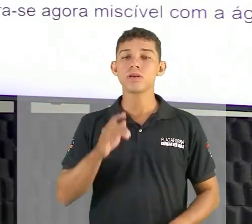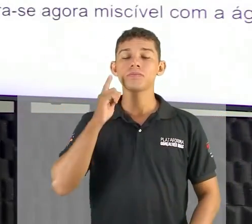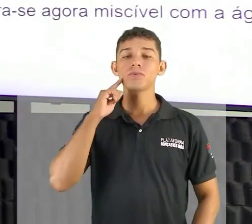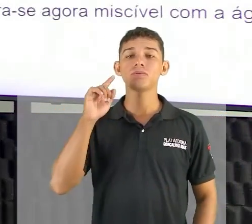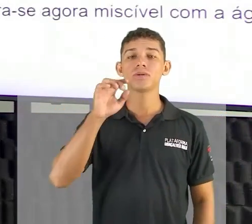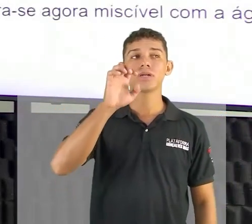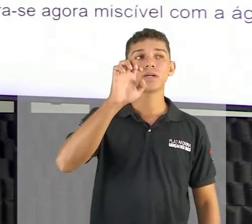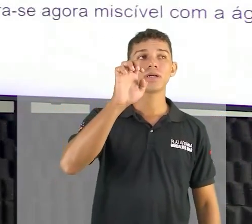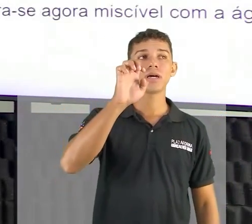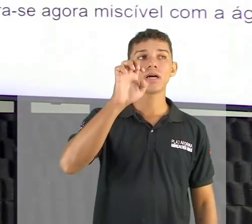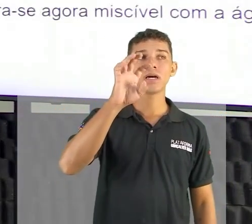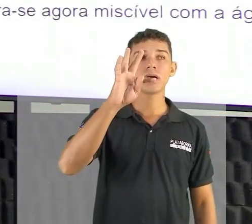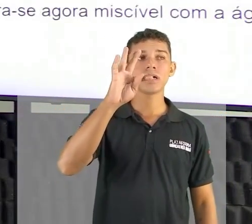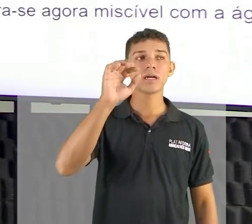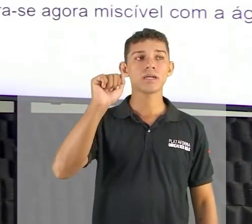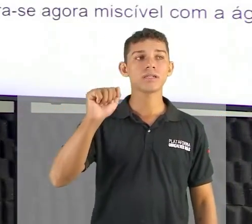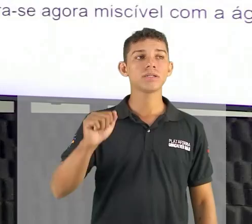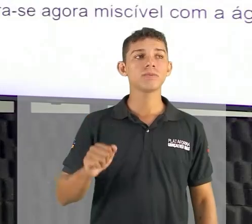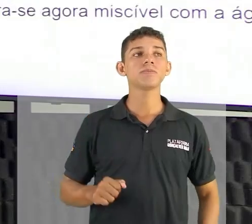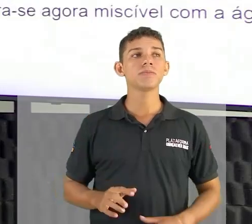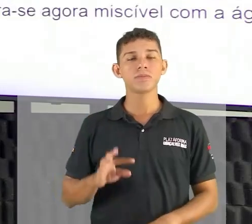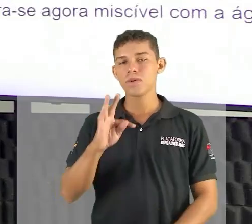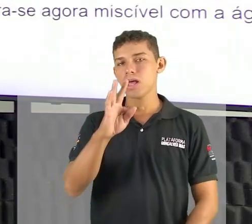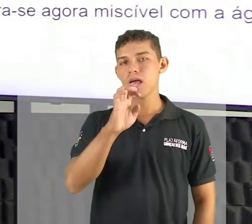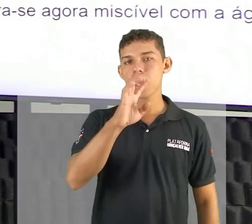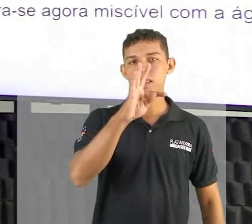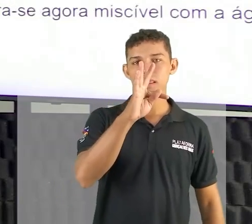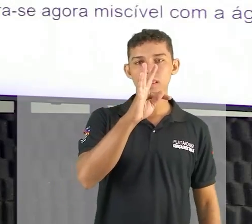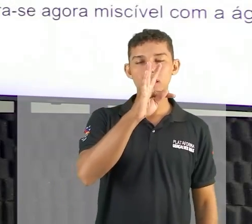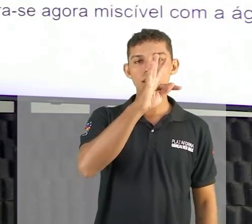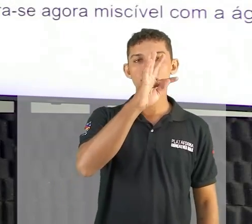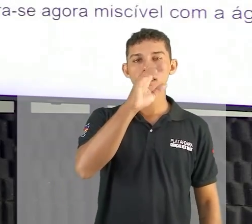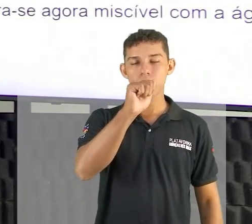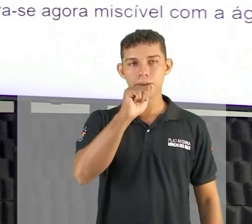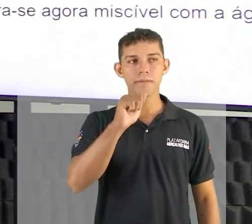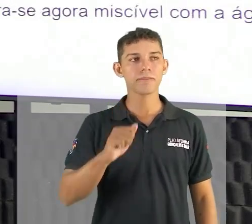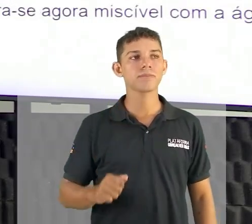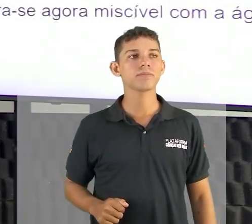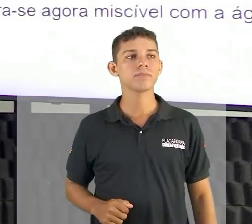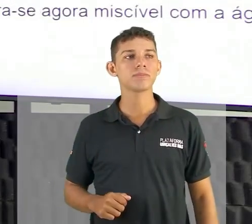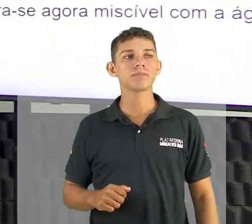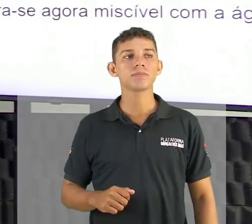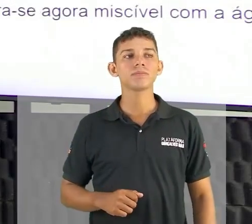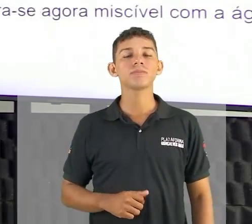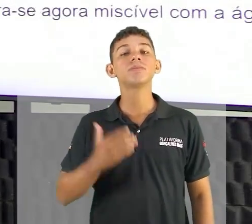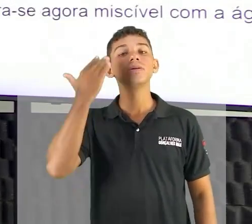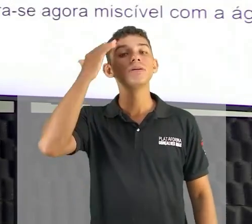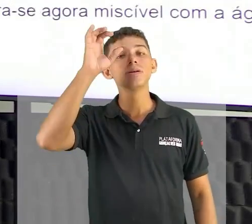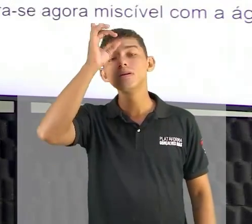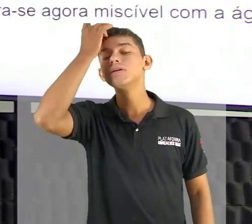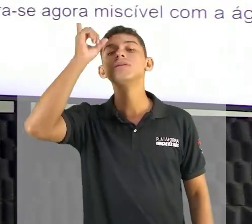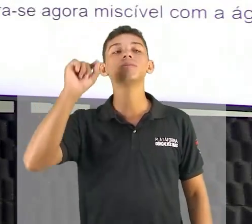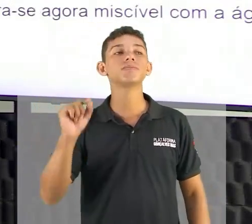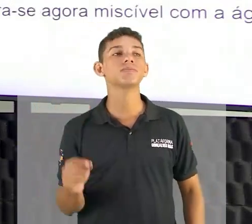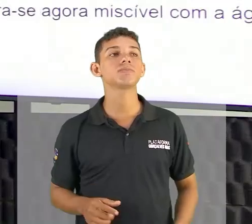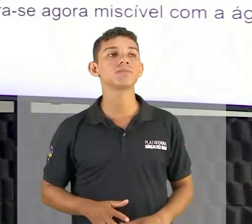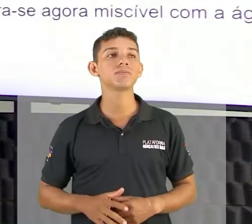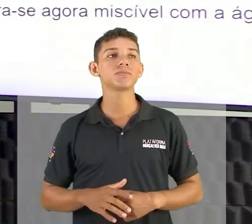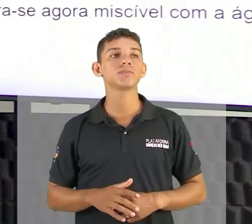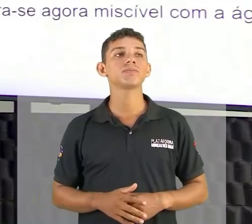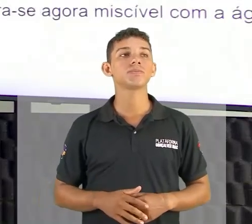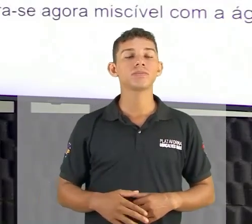assim. Escrever o etanol assim. Com isso eu quero te passar a ideia que o